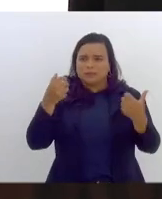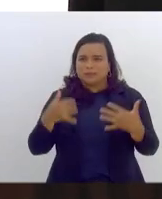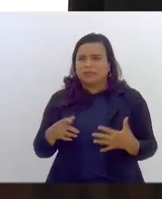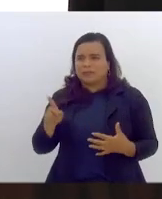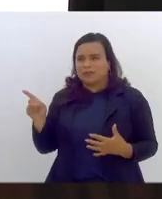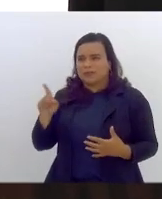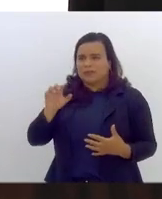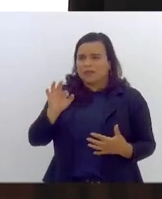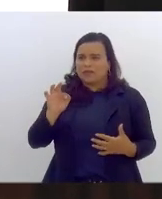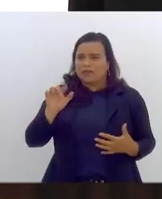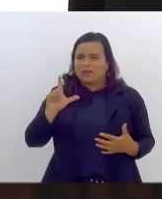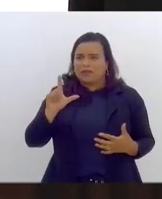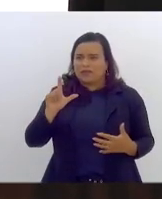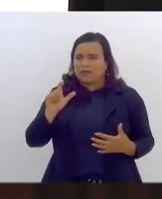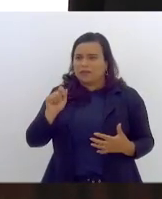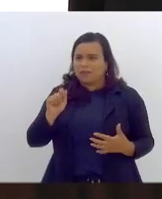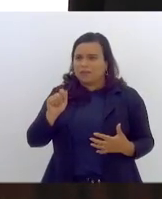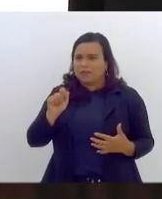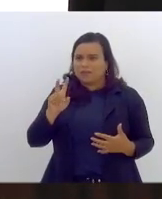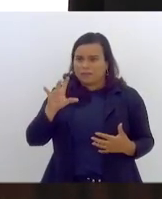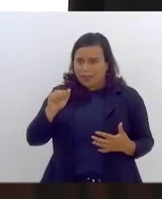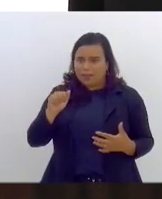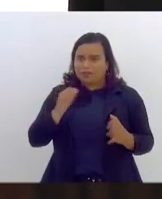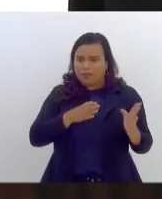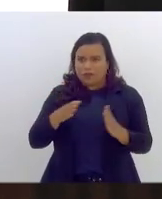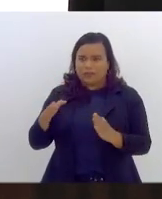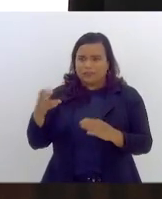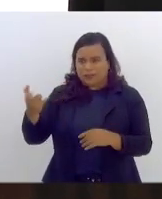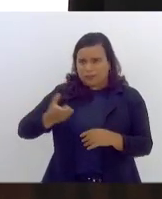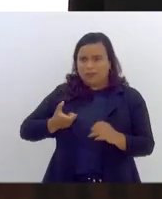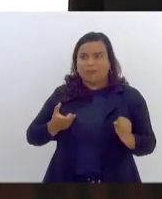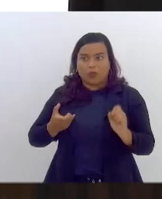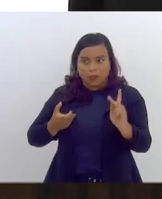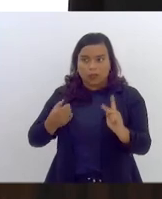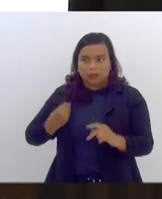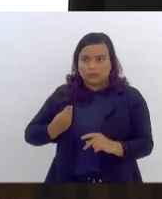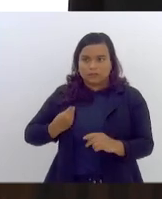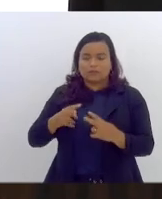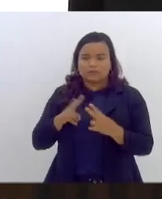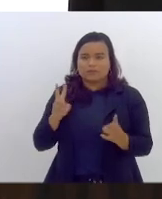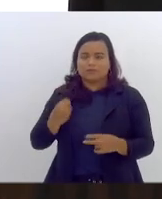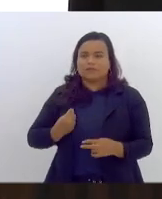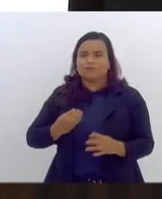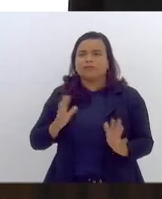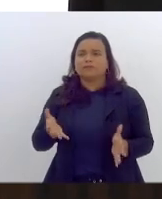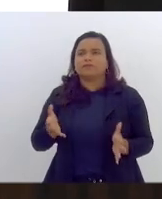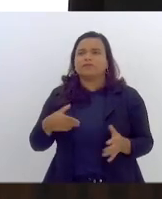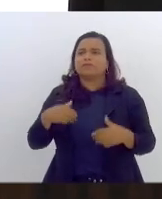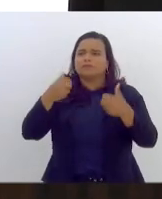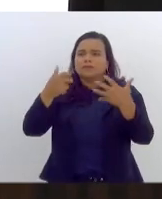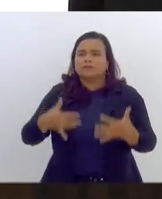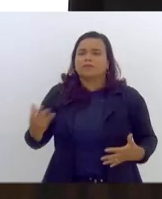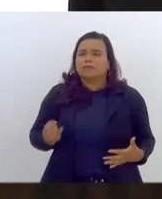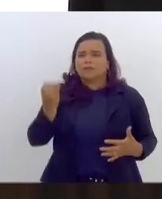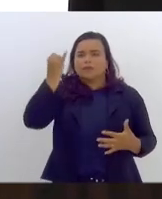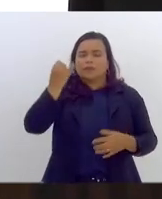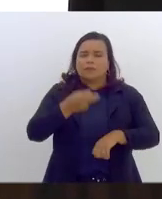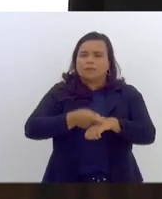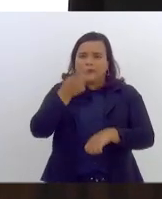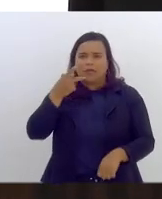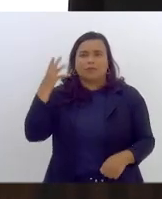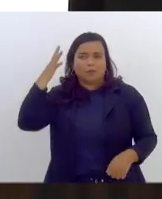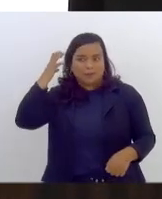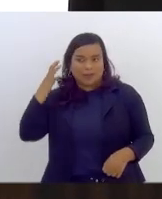se organizar e vocês me derem um ok quando ela estiver online, mas falar da importância do Prêmio Marielle Franco de